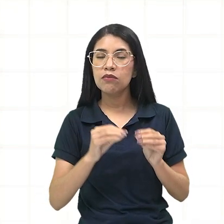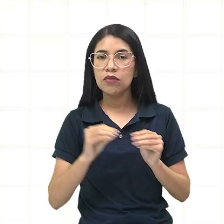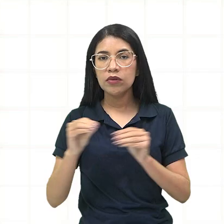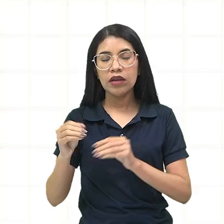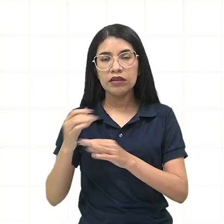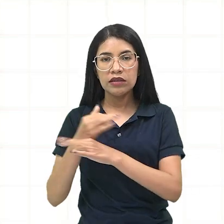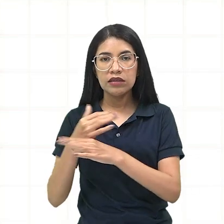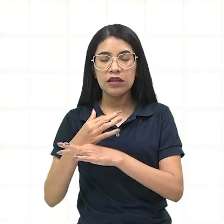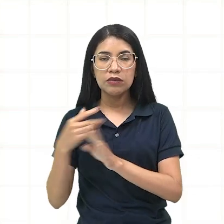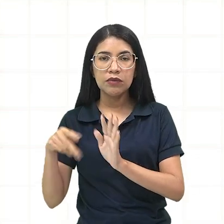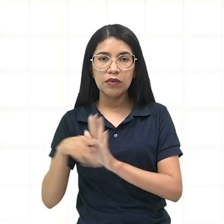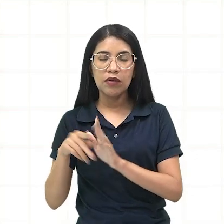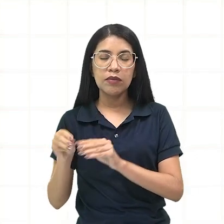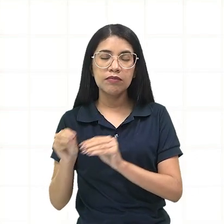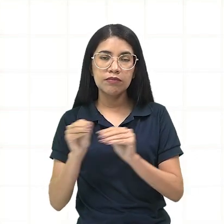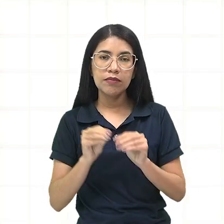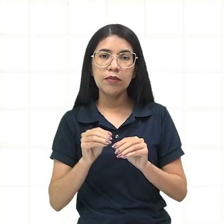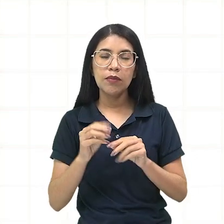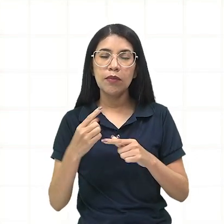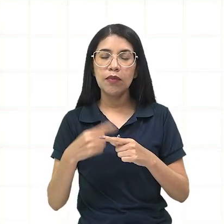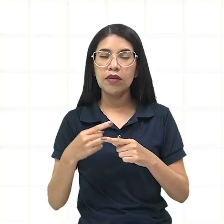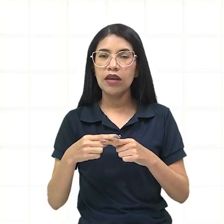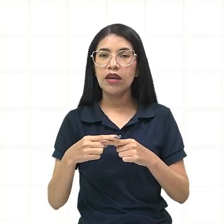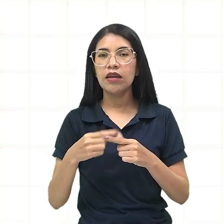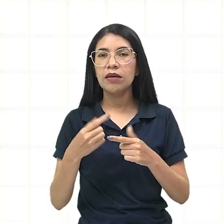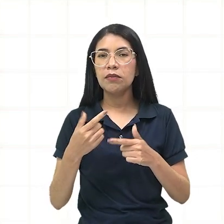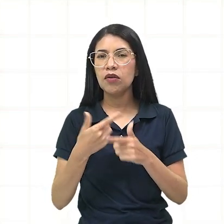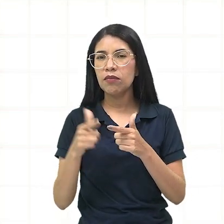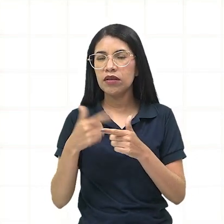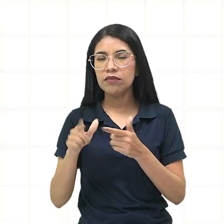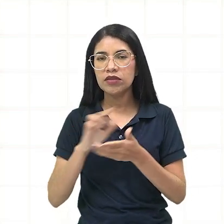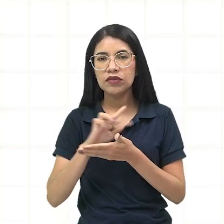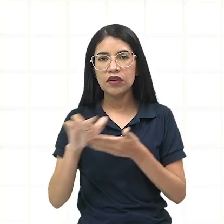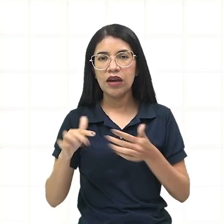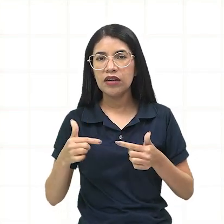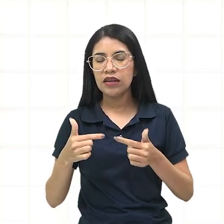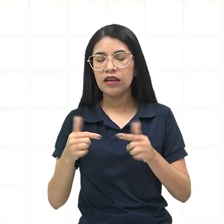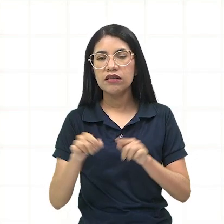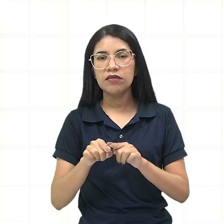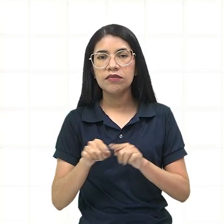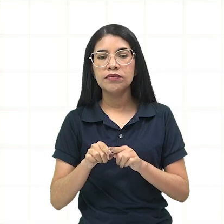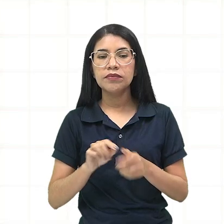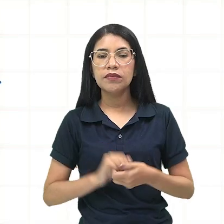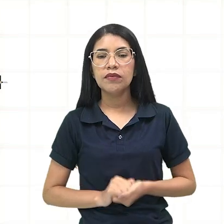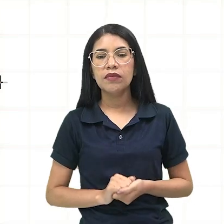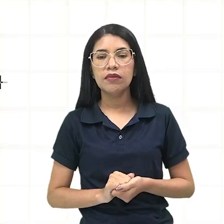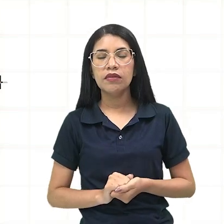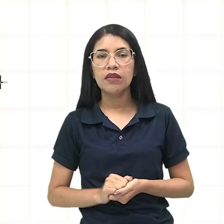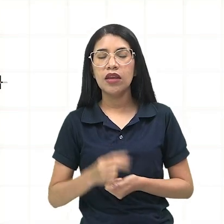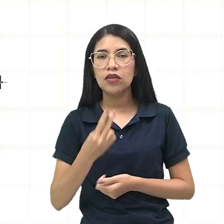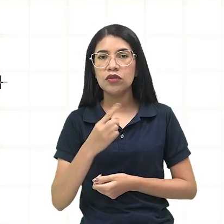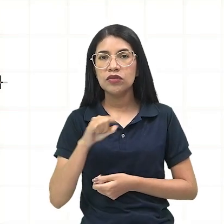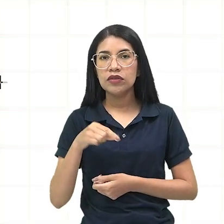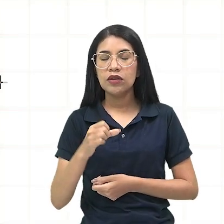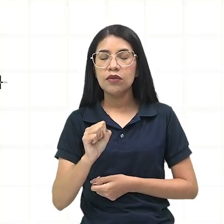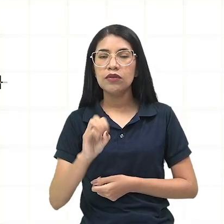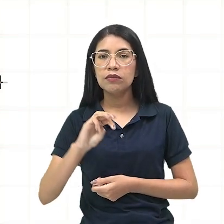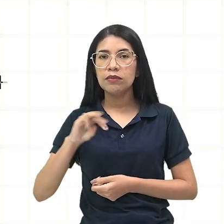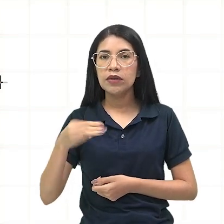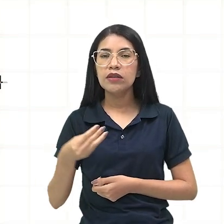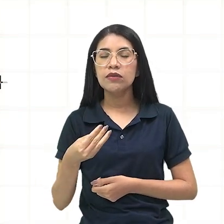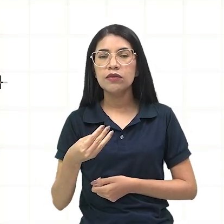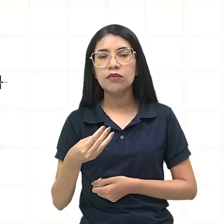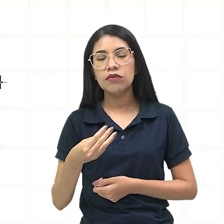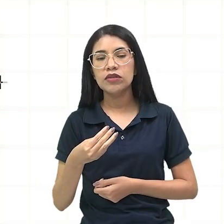da cidade onde elas estão por conta de conflito, né, por conta de problemas ali, e pessoas, cerca de 2 milhões, quase